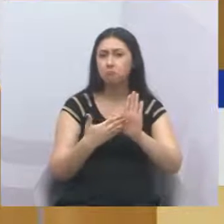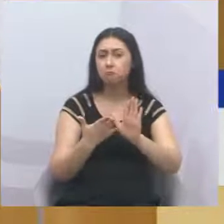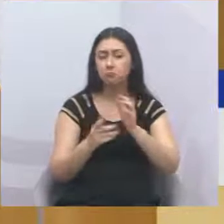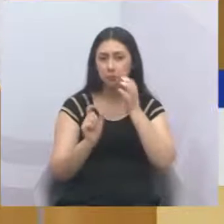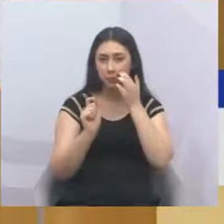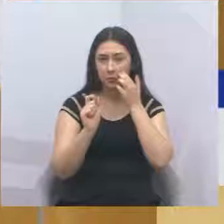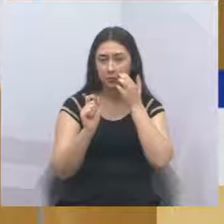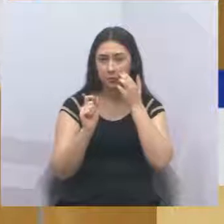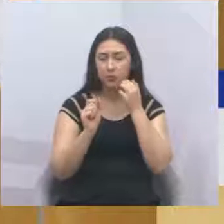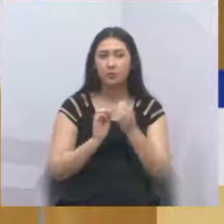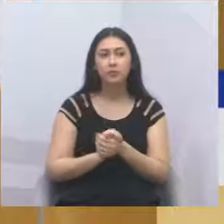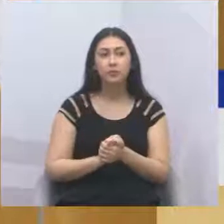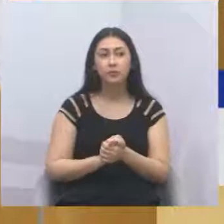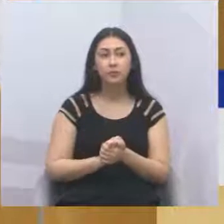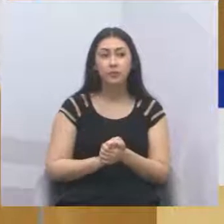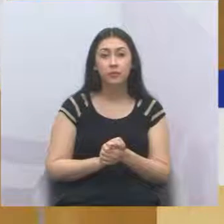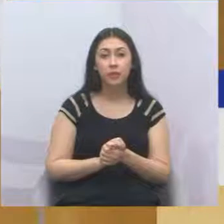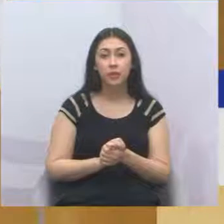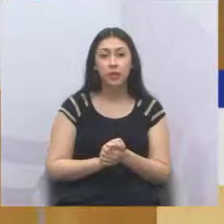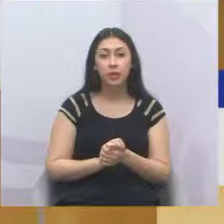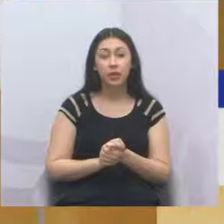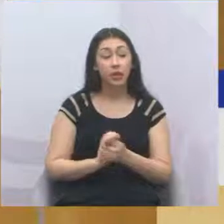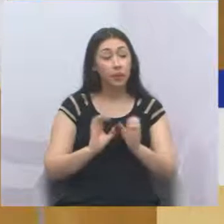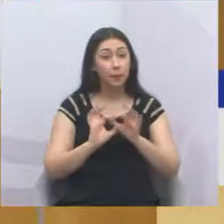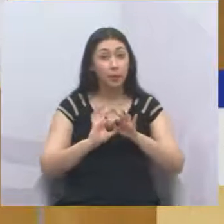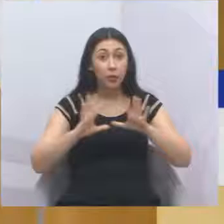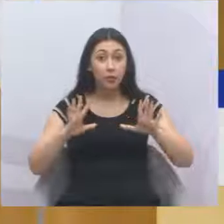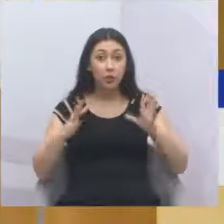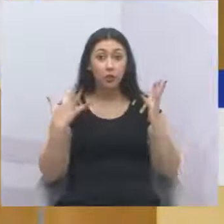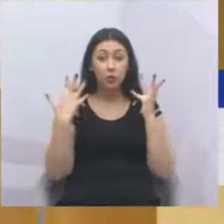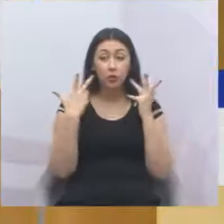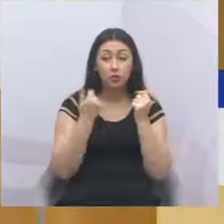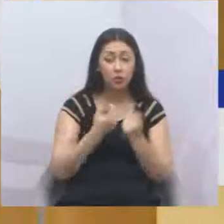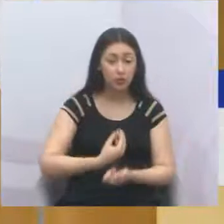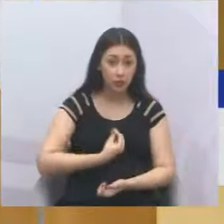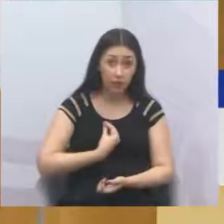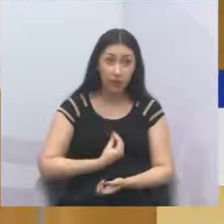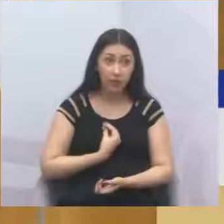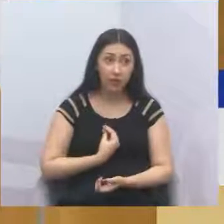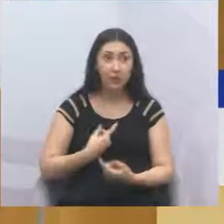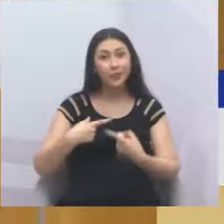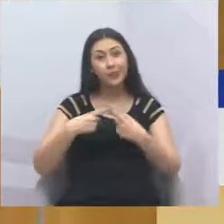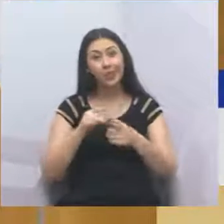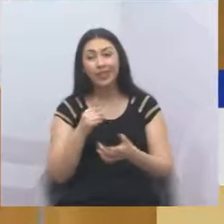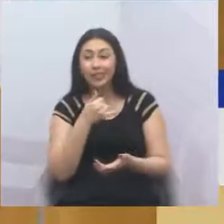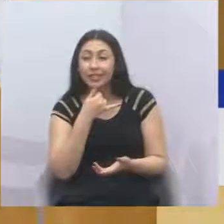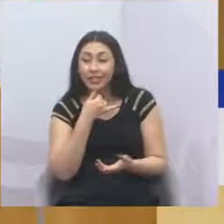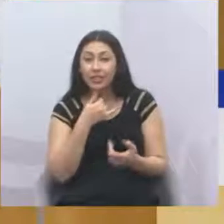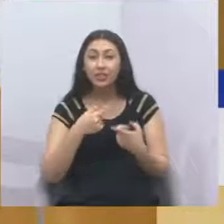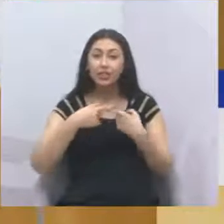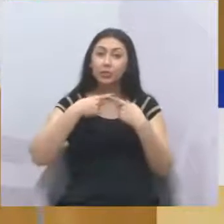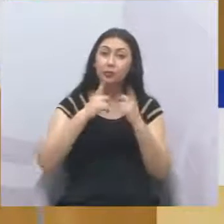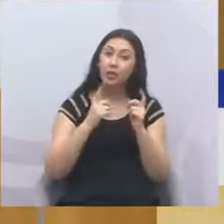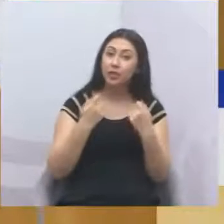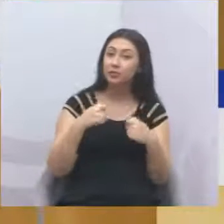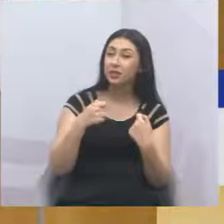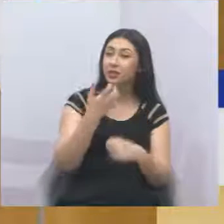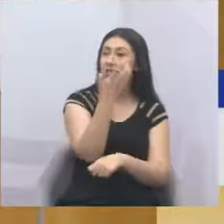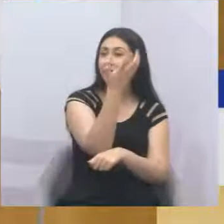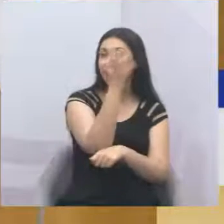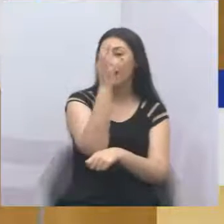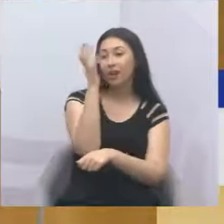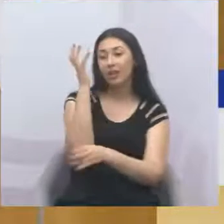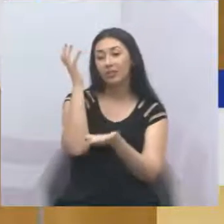é dar vida a outros seres. E, infelizmente, a gente tem que dar o direito